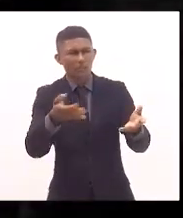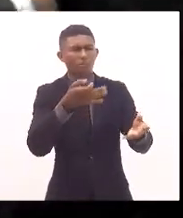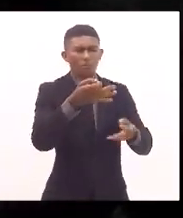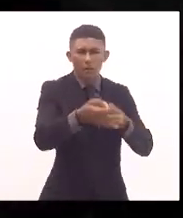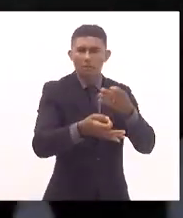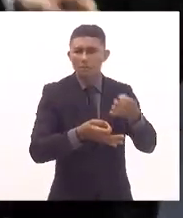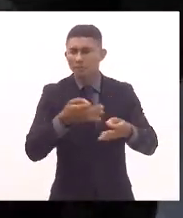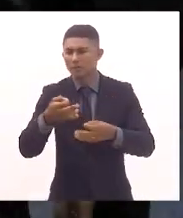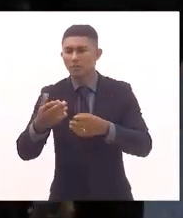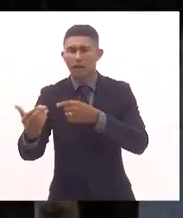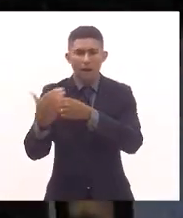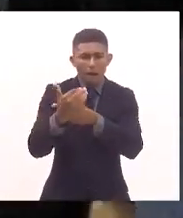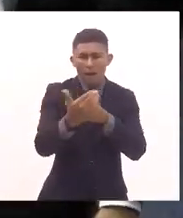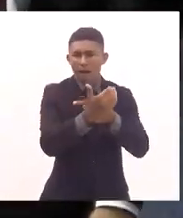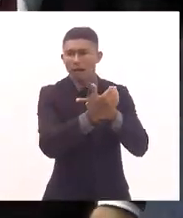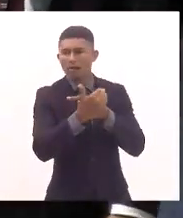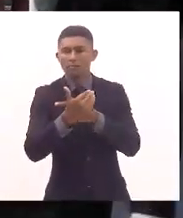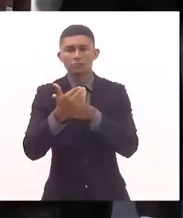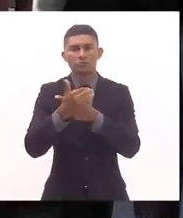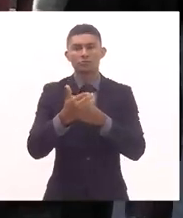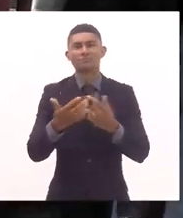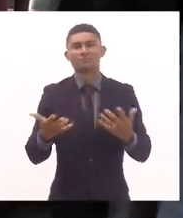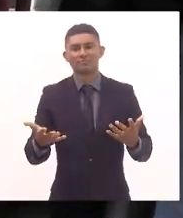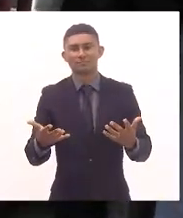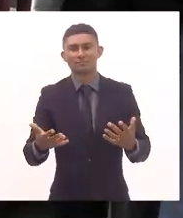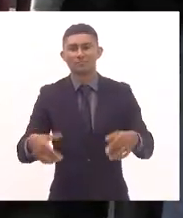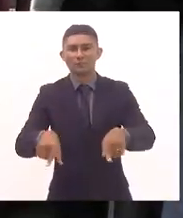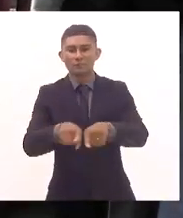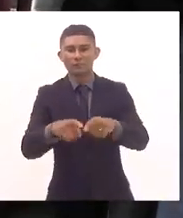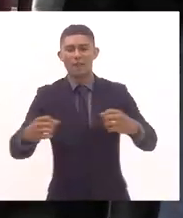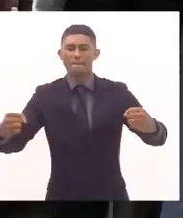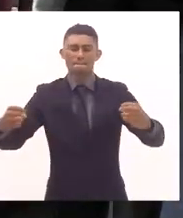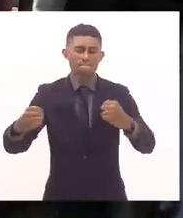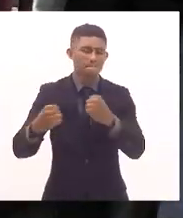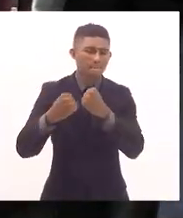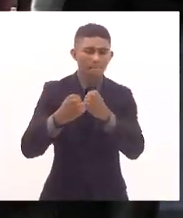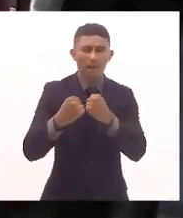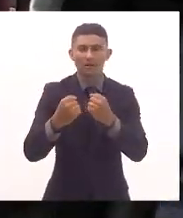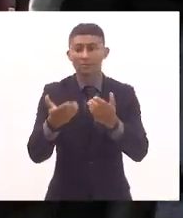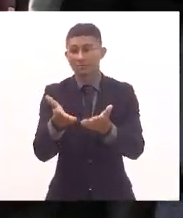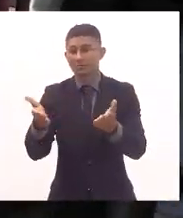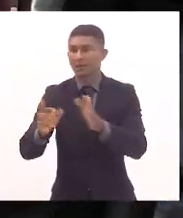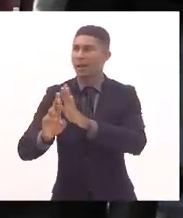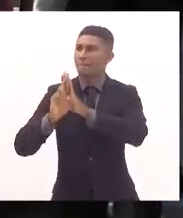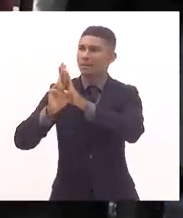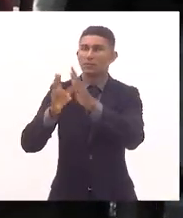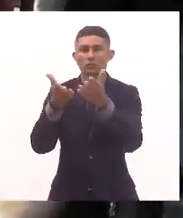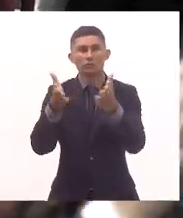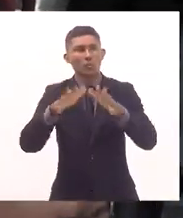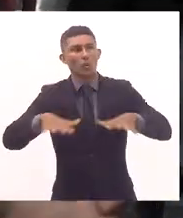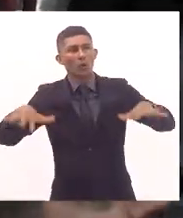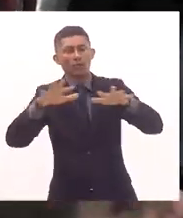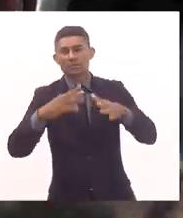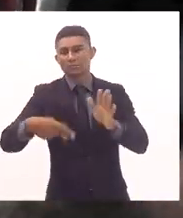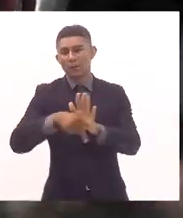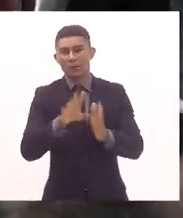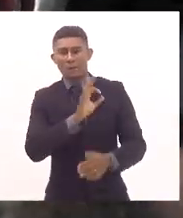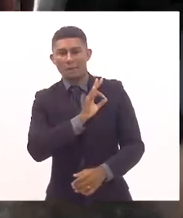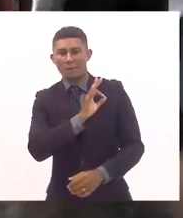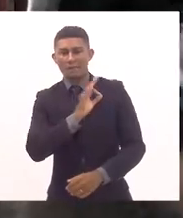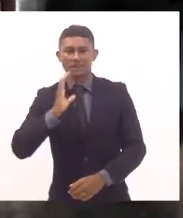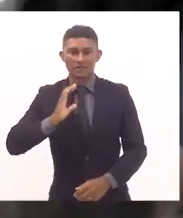que contribuíram, que participaram. Dá um abraço afetuoso a todas as representações da Polícia Civil, a todos